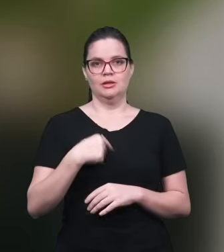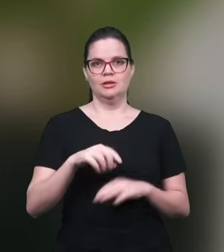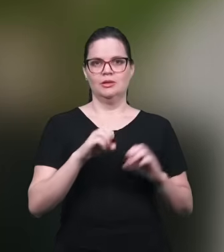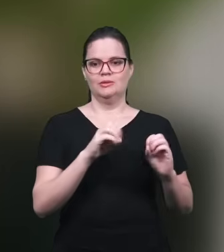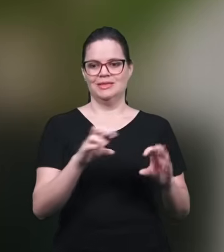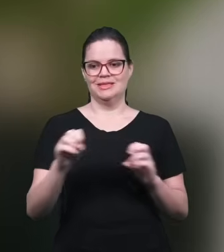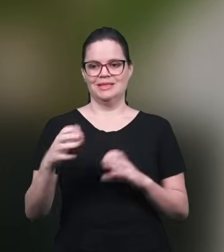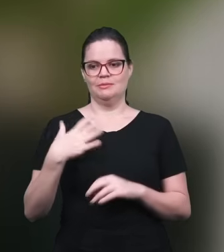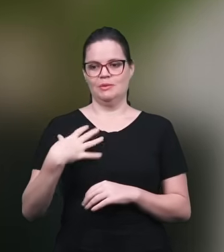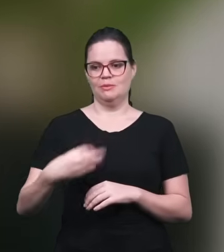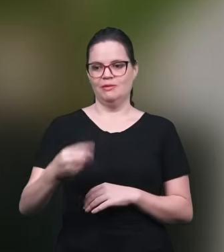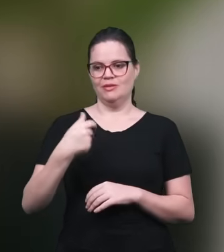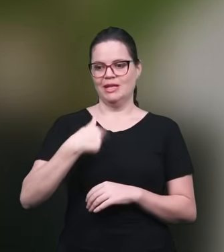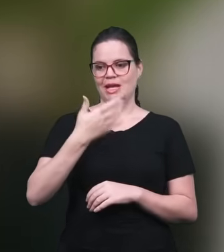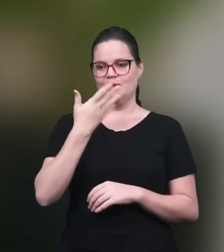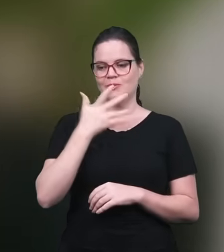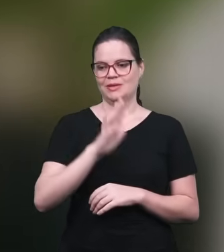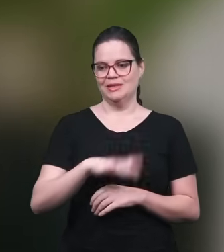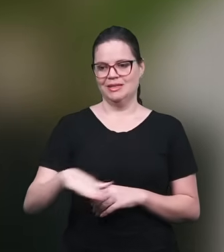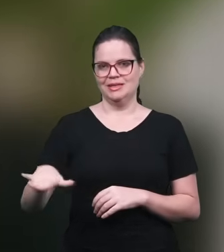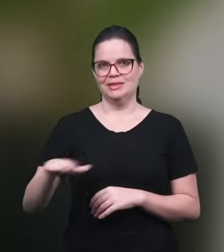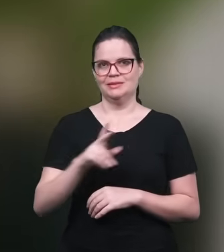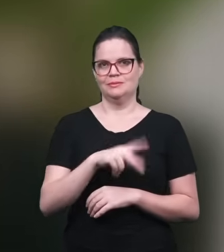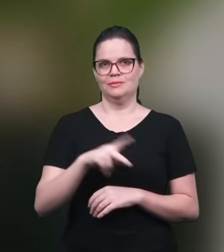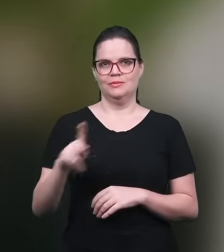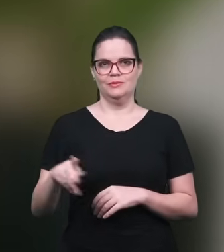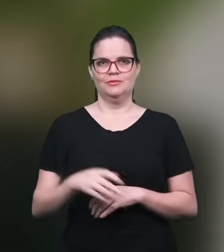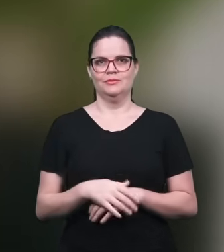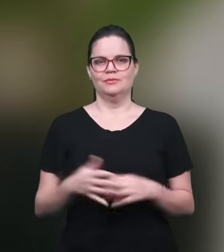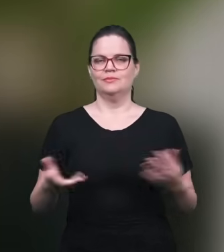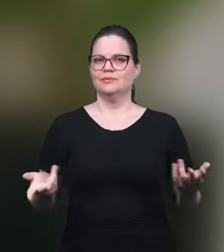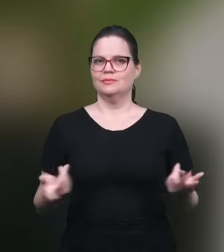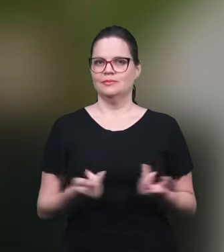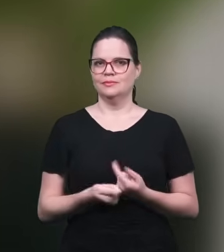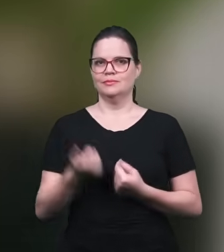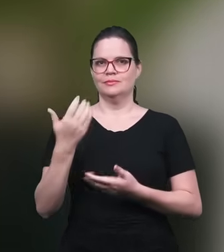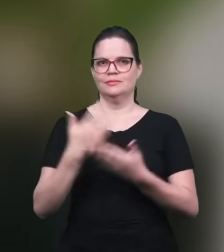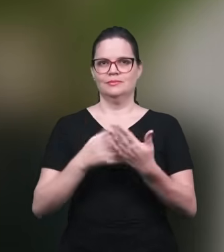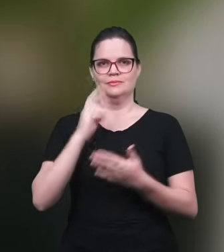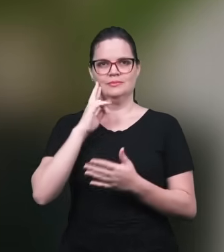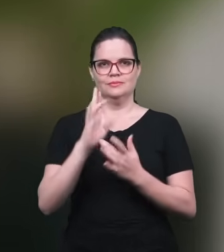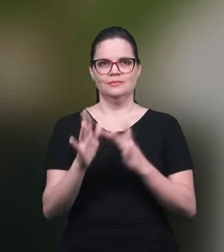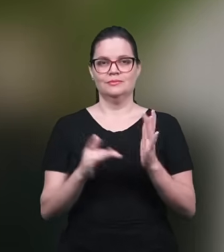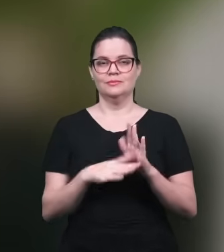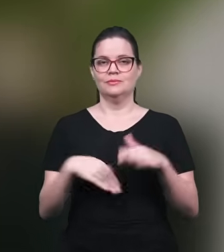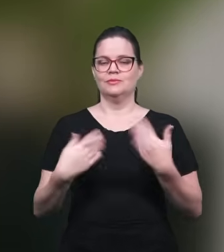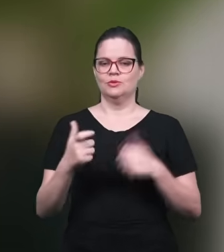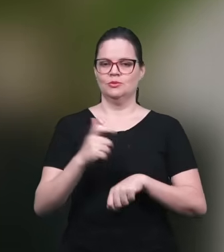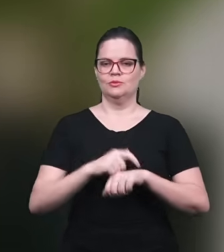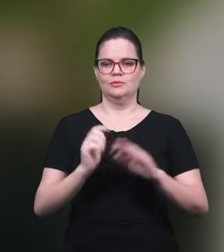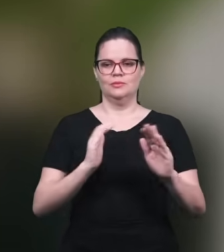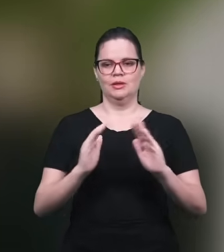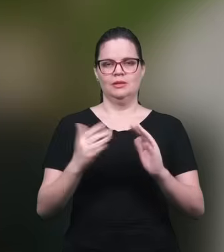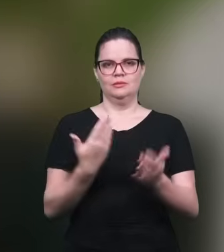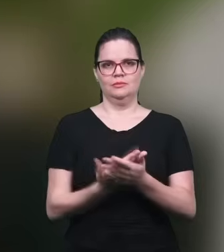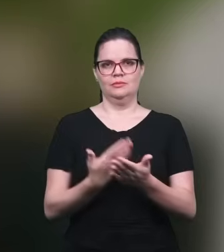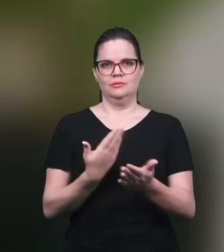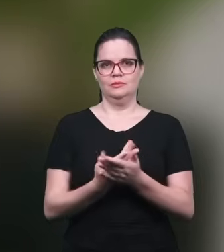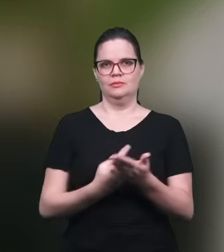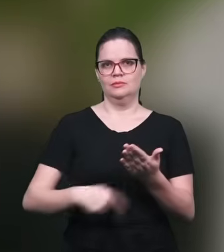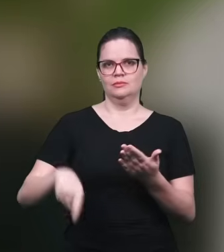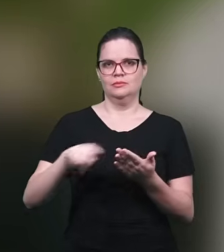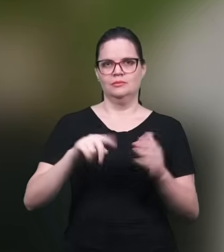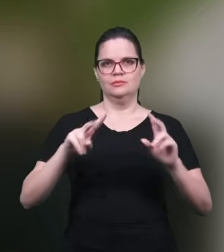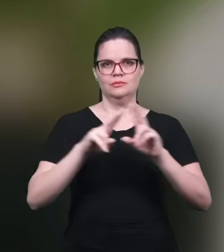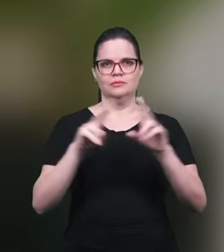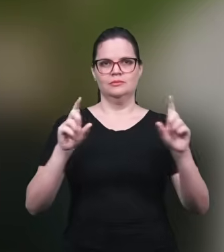como professora de criança. Foi uma maravilha na presença do Senhor. E durante a aula, nós estávamos dando